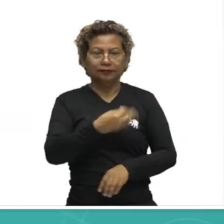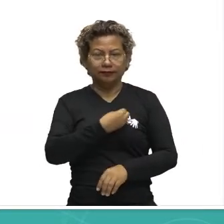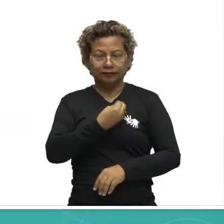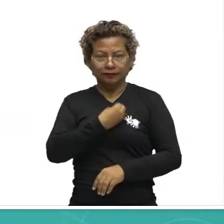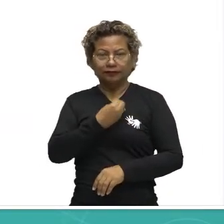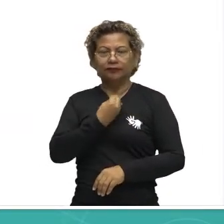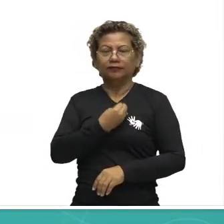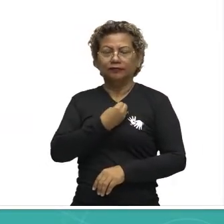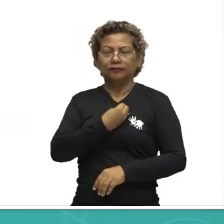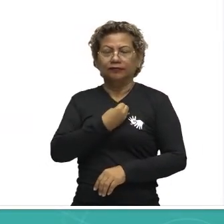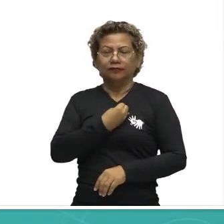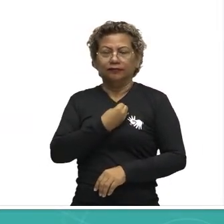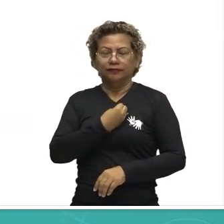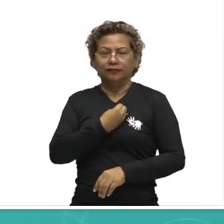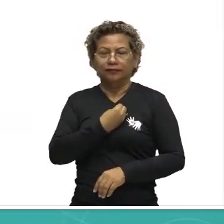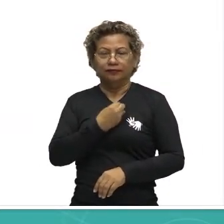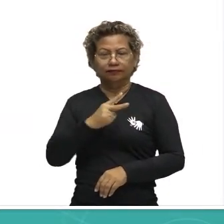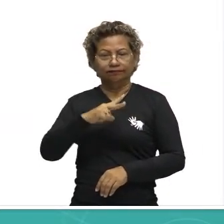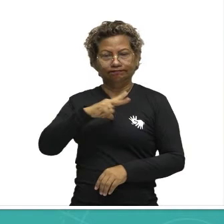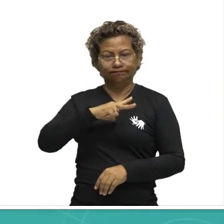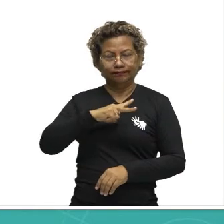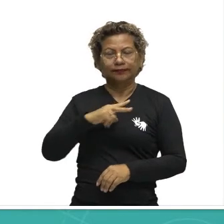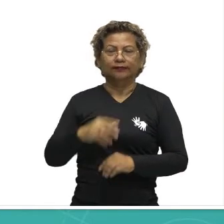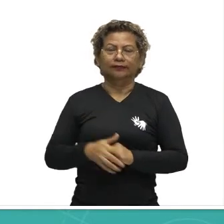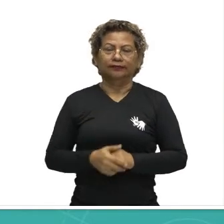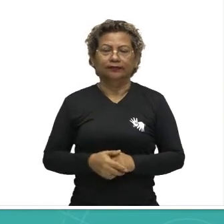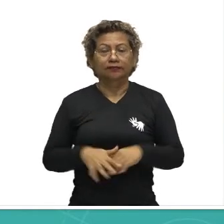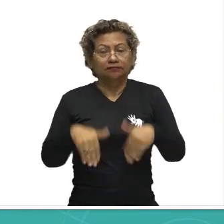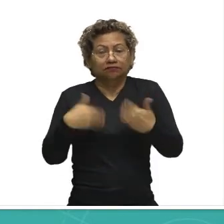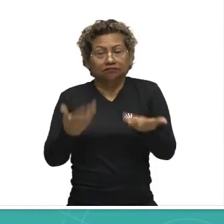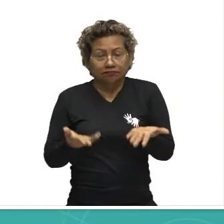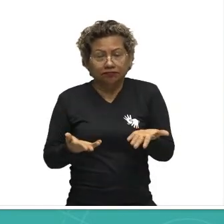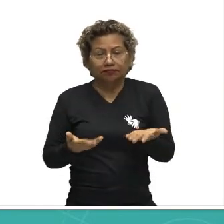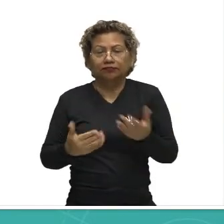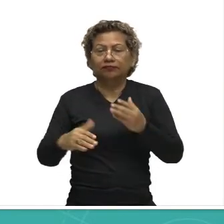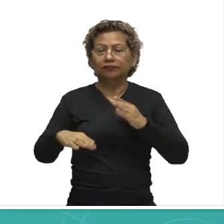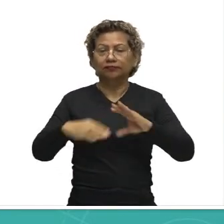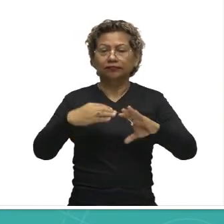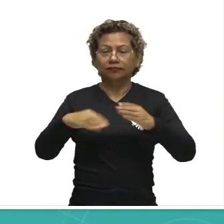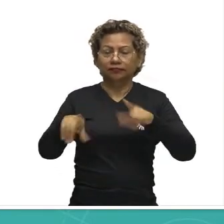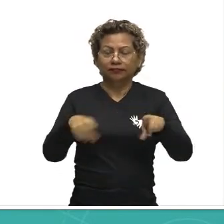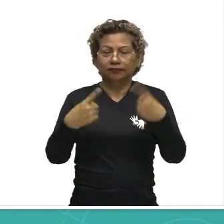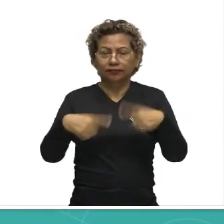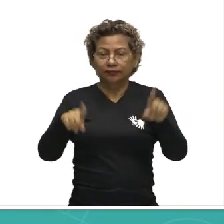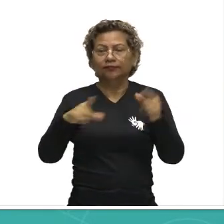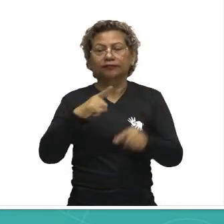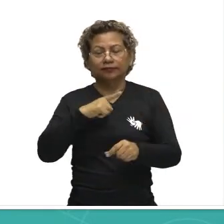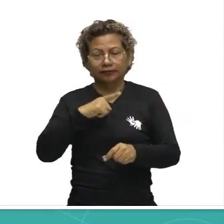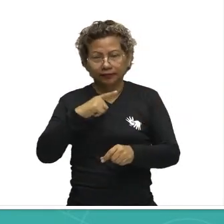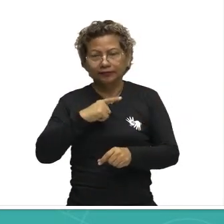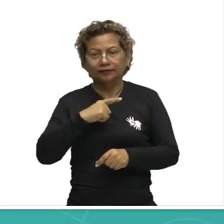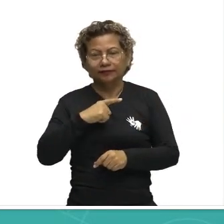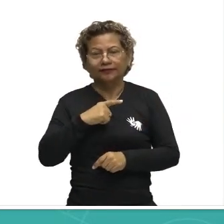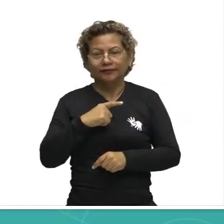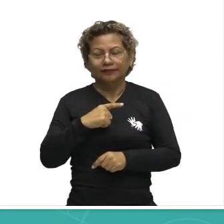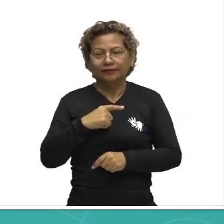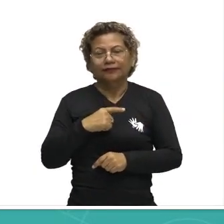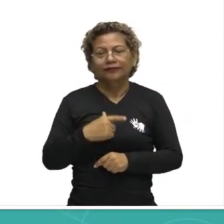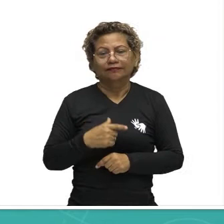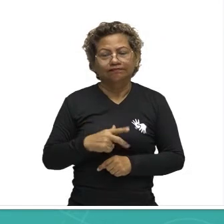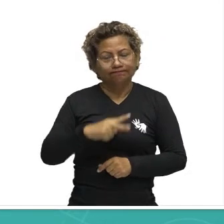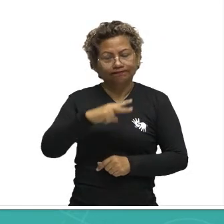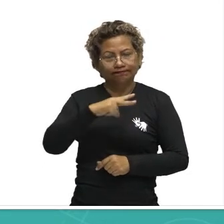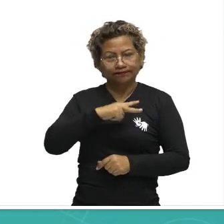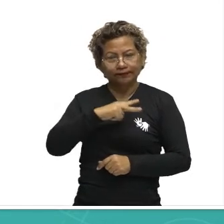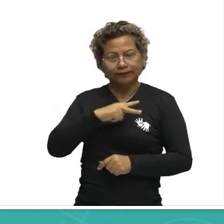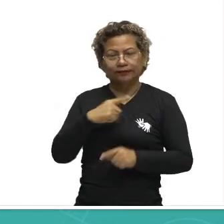Então, dentro do contexto, a música também traz a questão amorosa do contexto rural, porque o